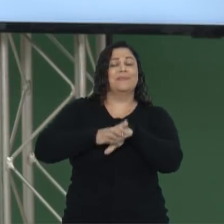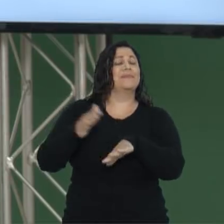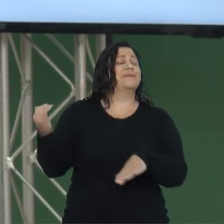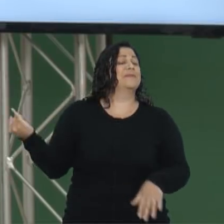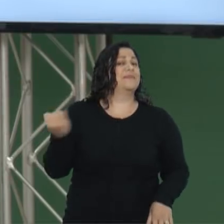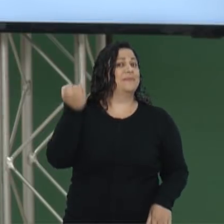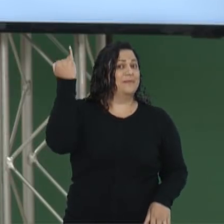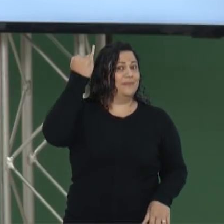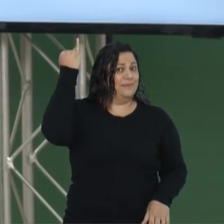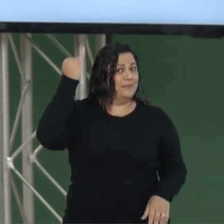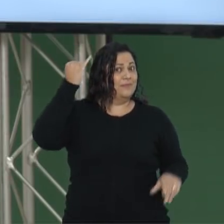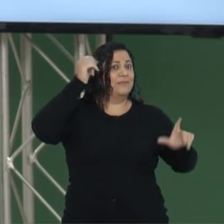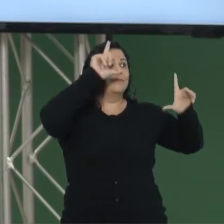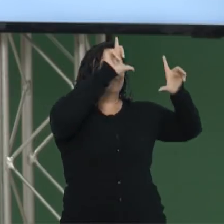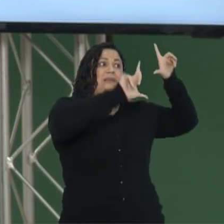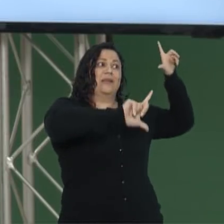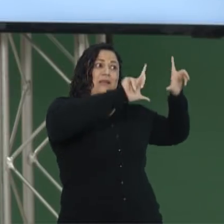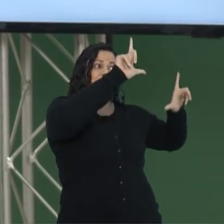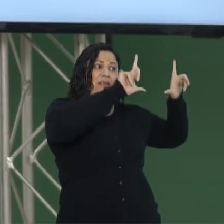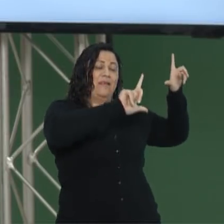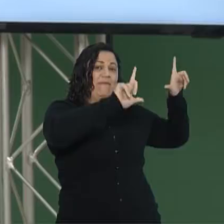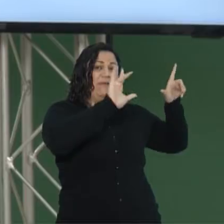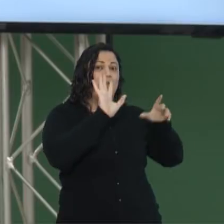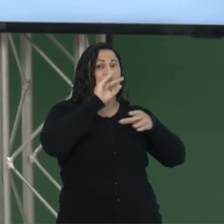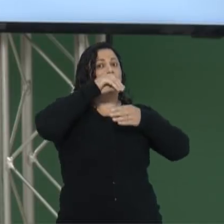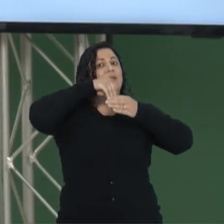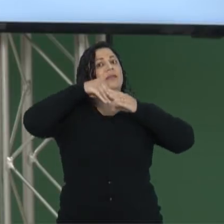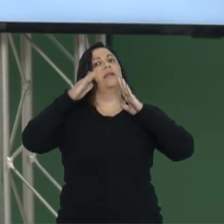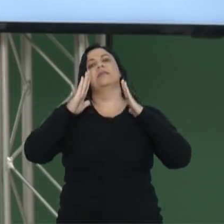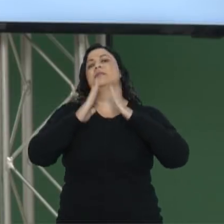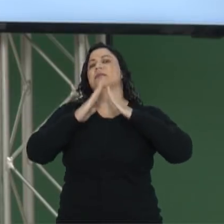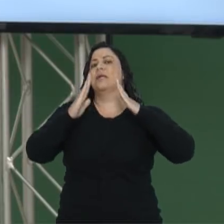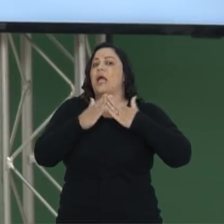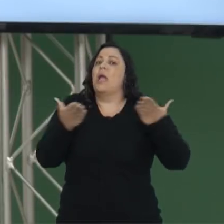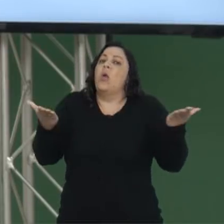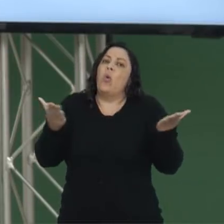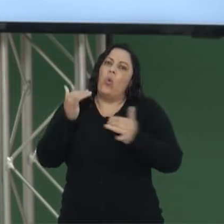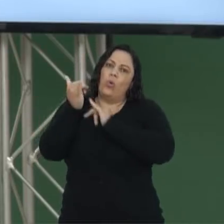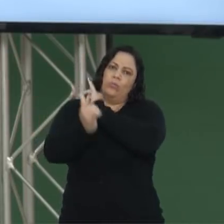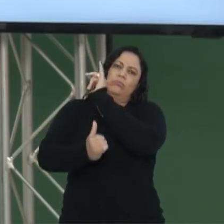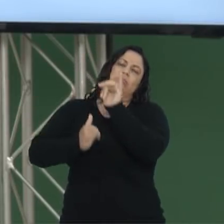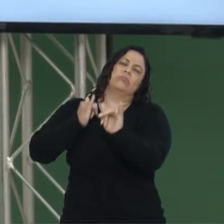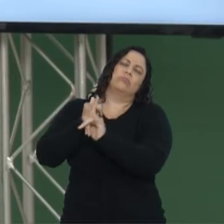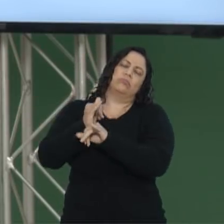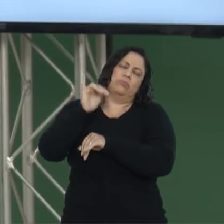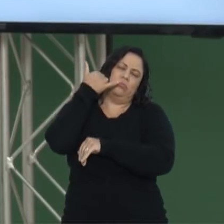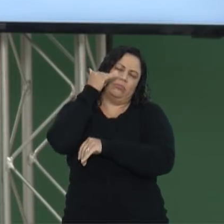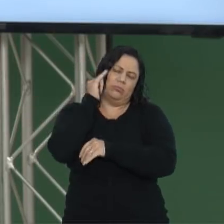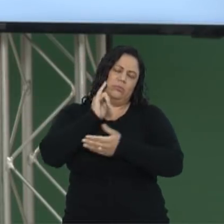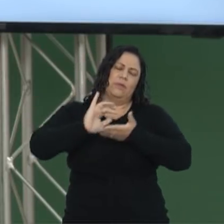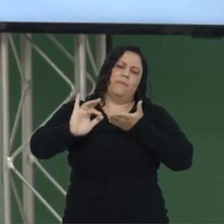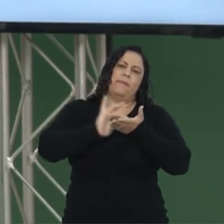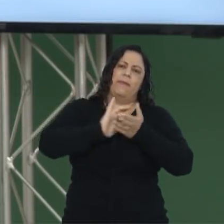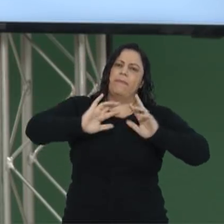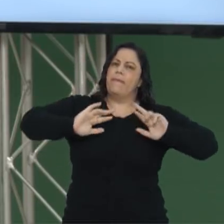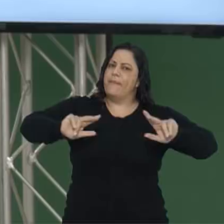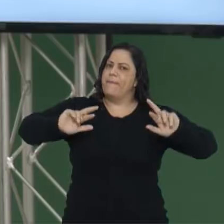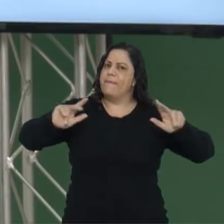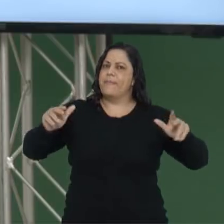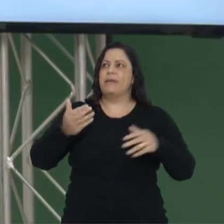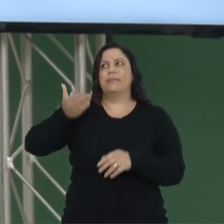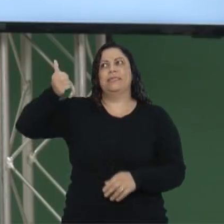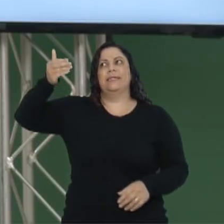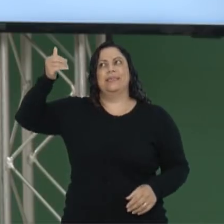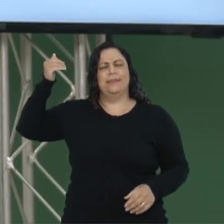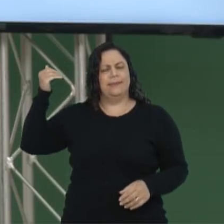o aparelho da TV dentro da casa. Hoje a gente tem internet, os aparelhos, os smartphones, mas naquela época,